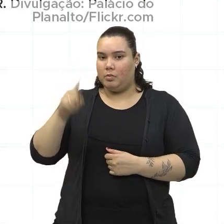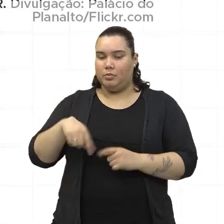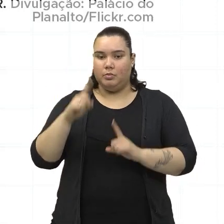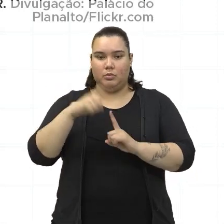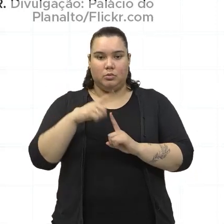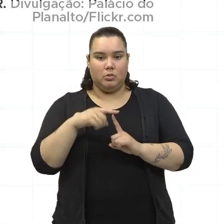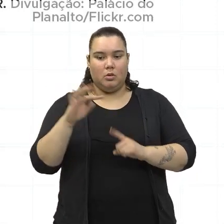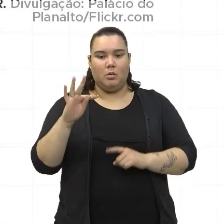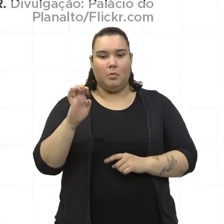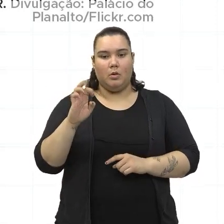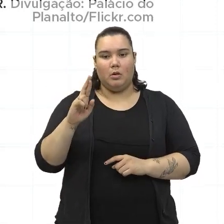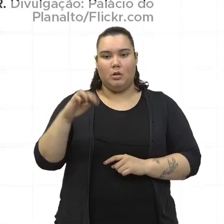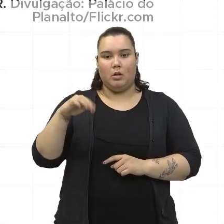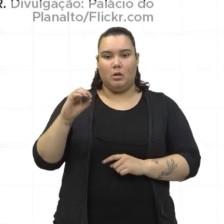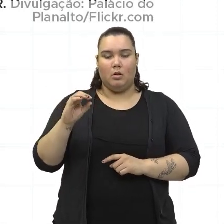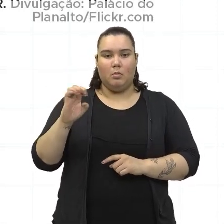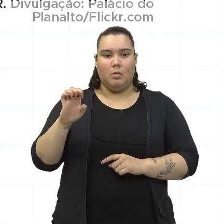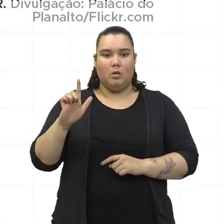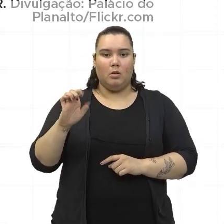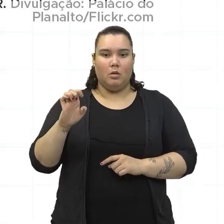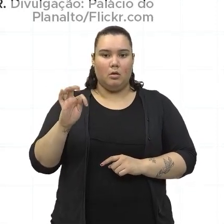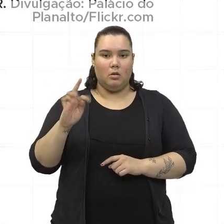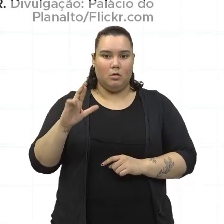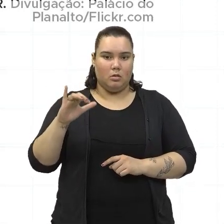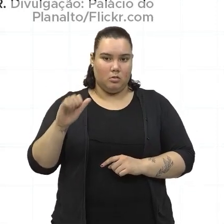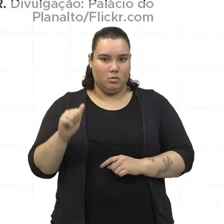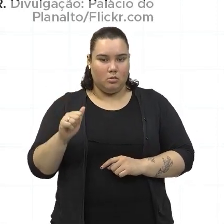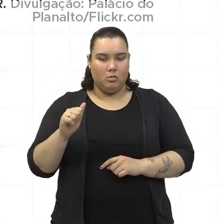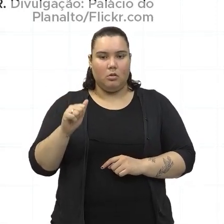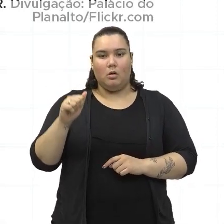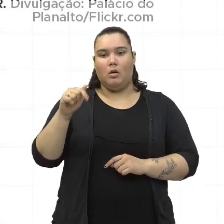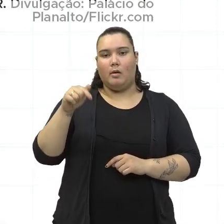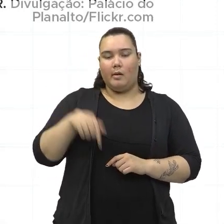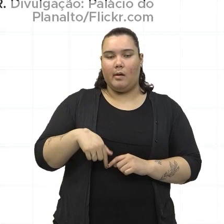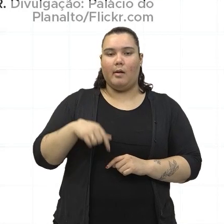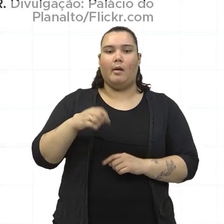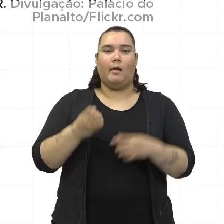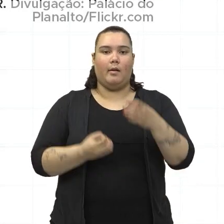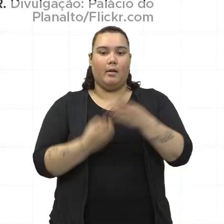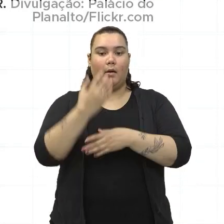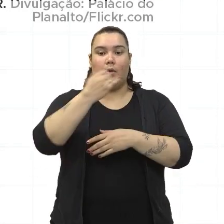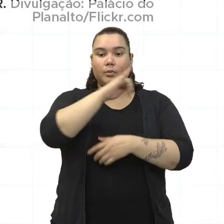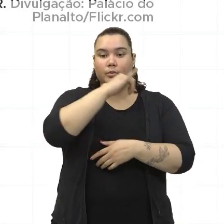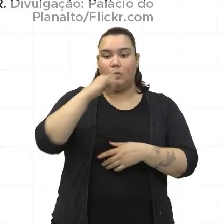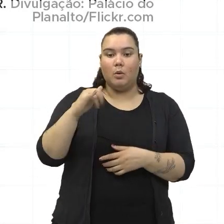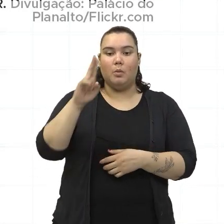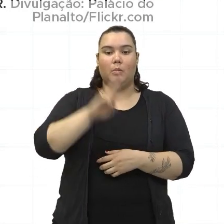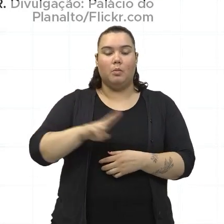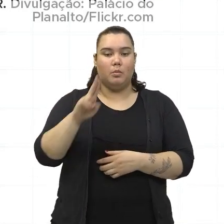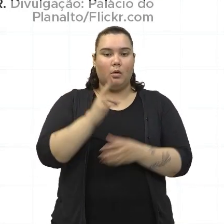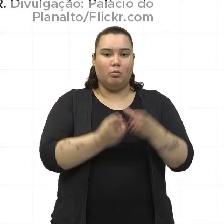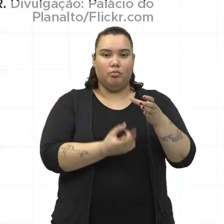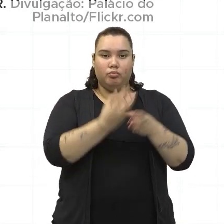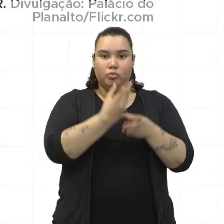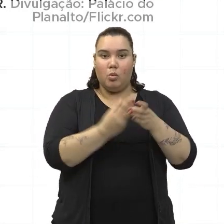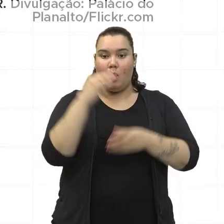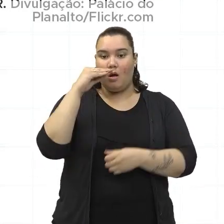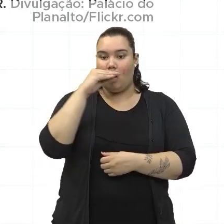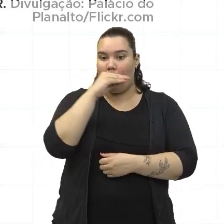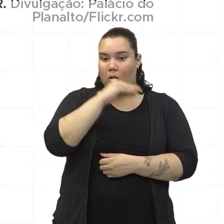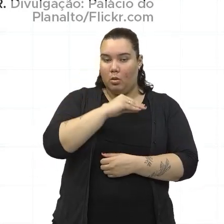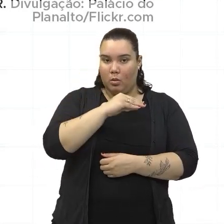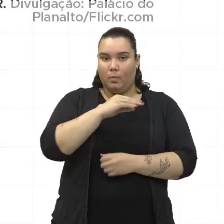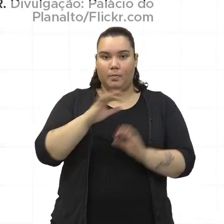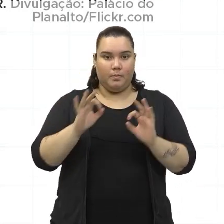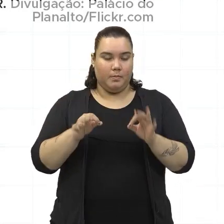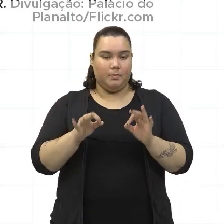como a gente já sabe, as usinas termoelétricas vão gerar, né, energia elétrica a partir do calor, né, a partir da